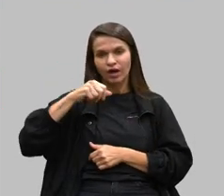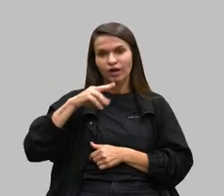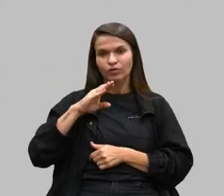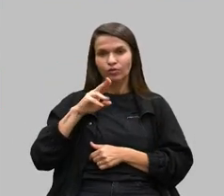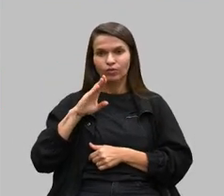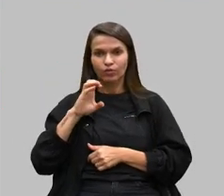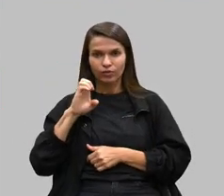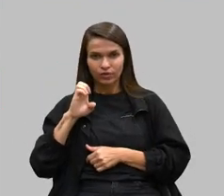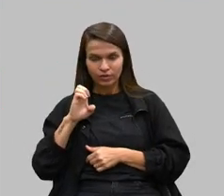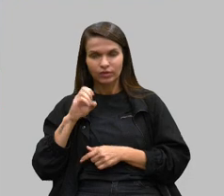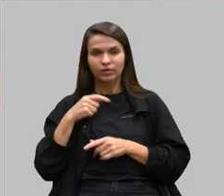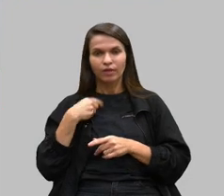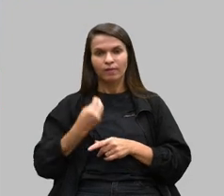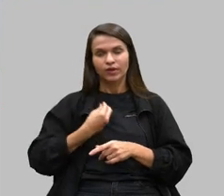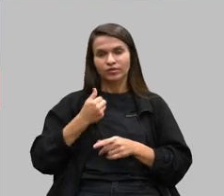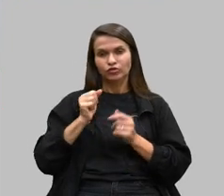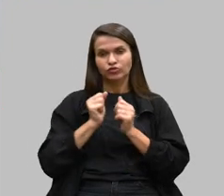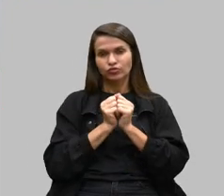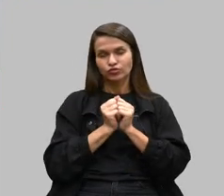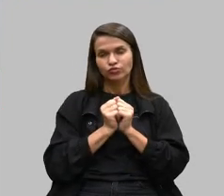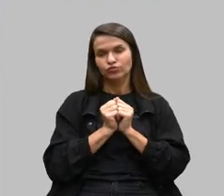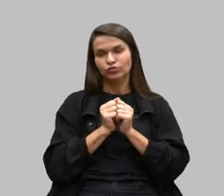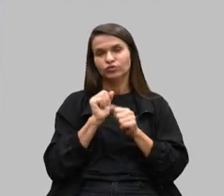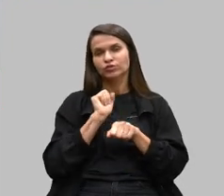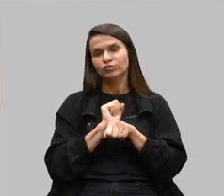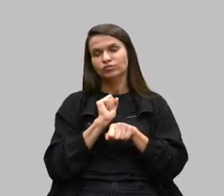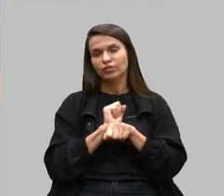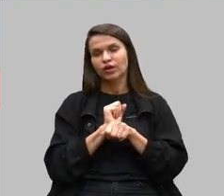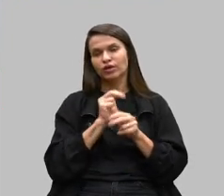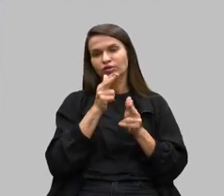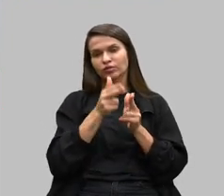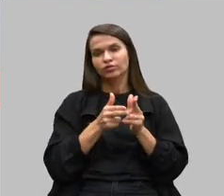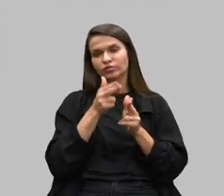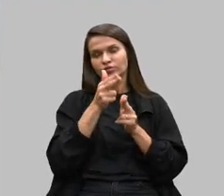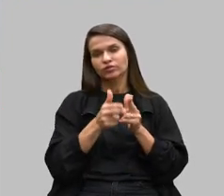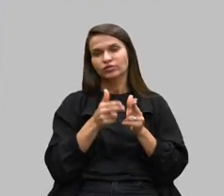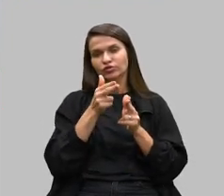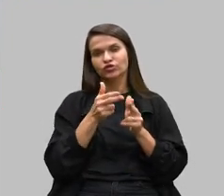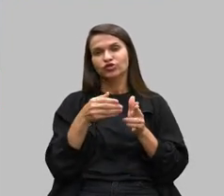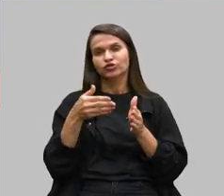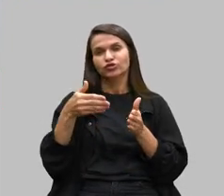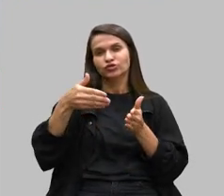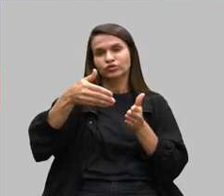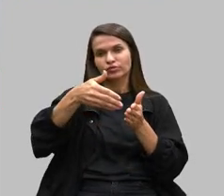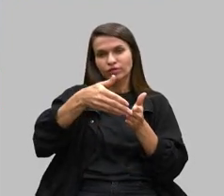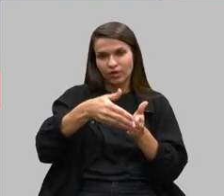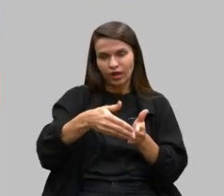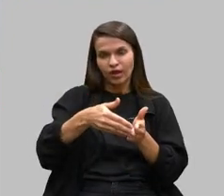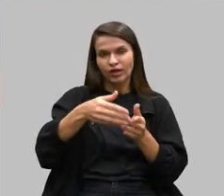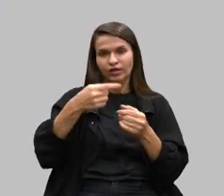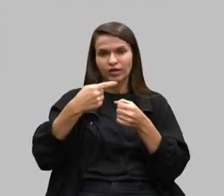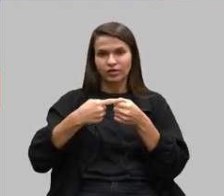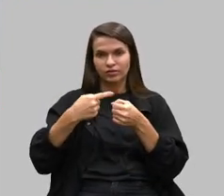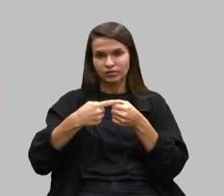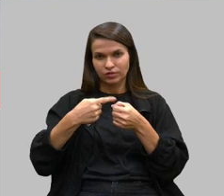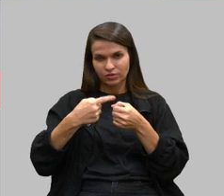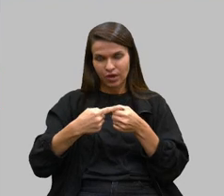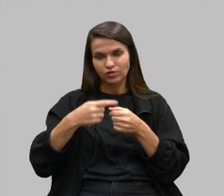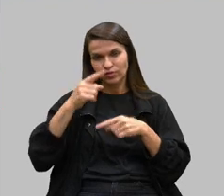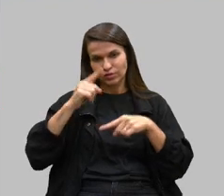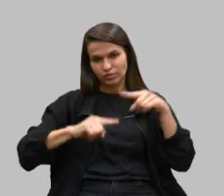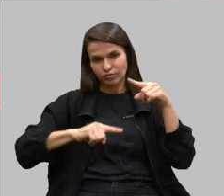aqui conosco esperando esse trem passar e chegar em Caravelas com esse produto